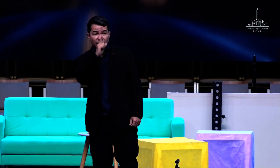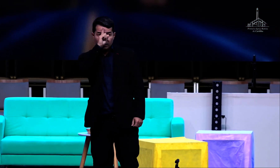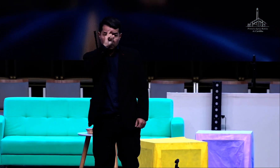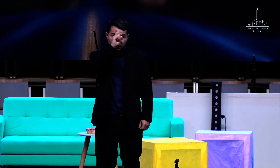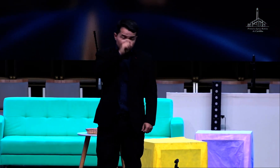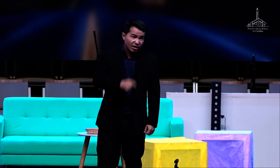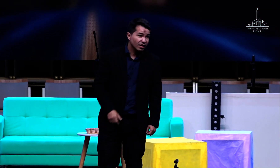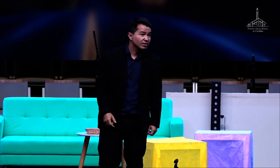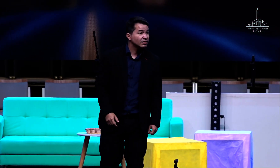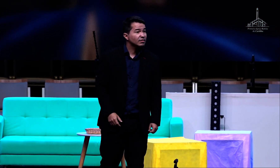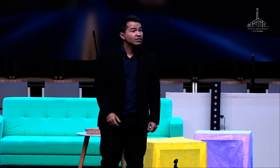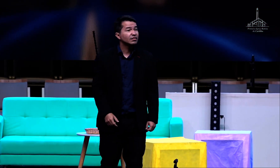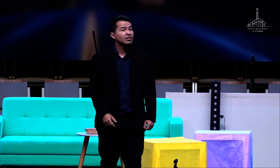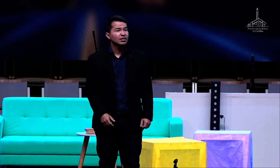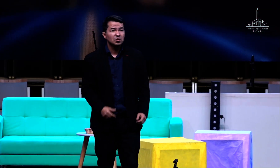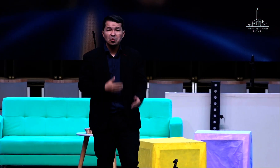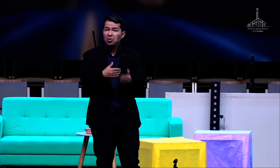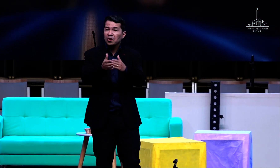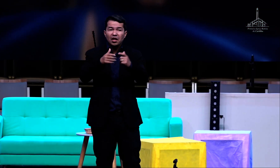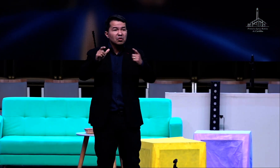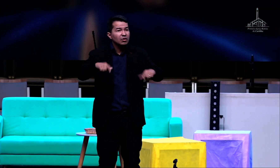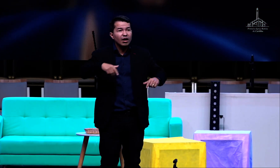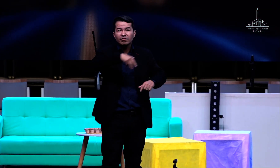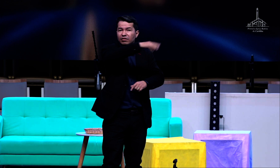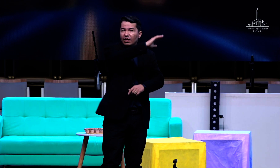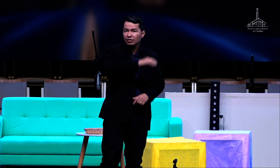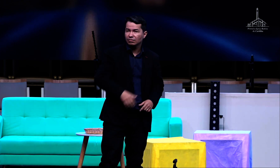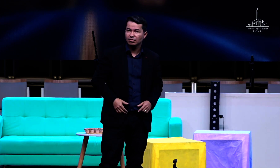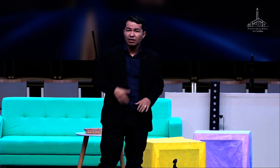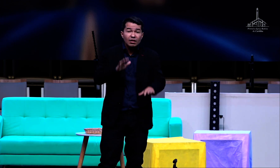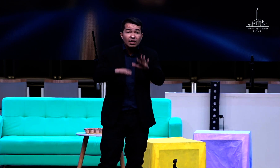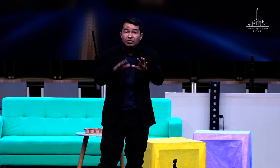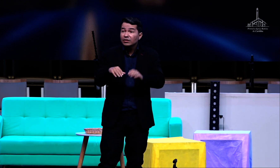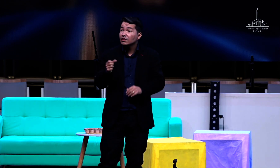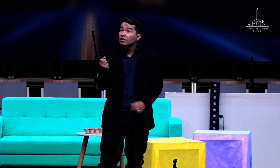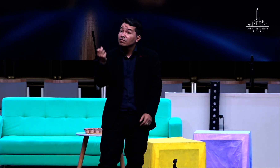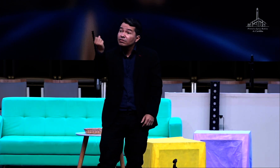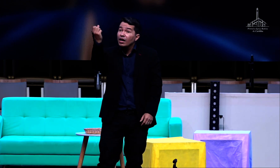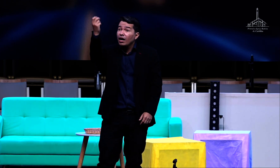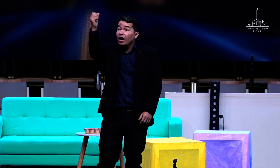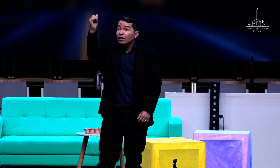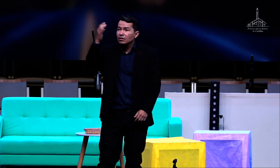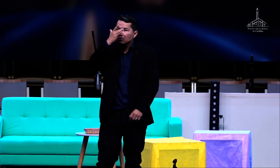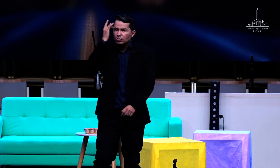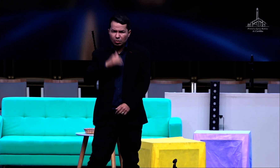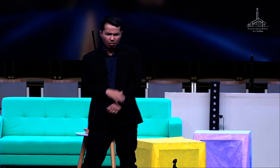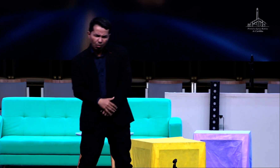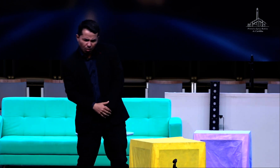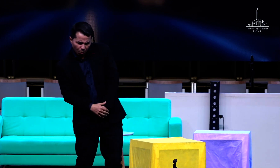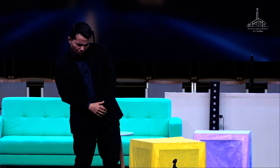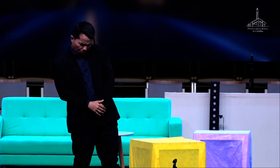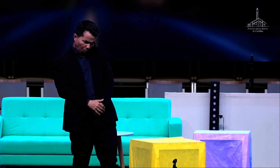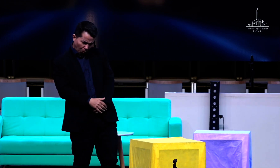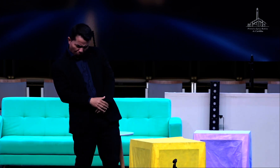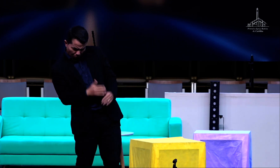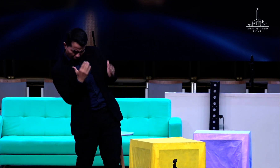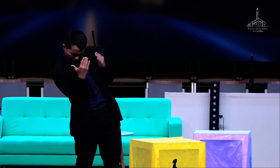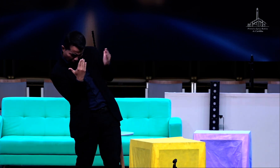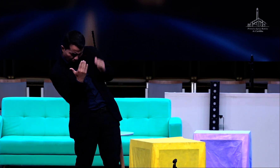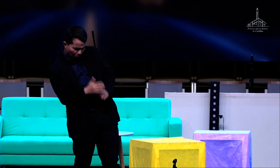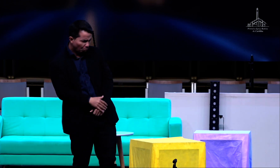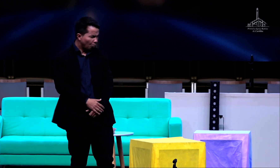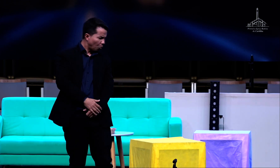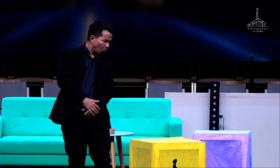escola, no hospital, em qualquer lugar que eles vão, quando vão viajar, as pessoas ficam